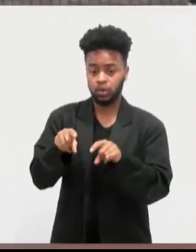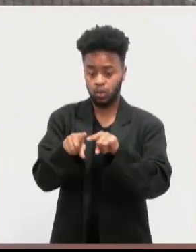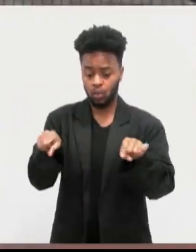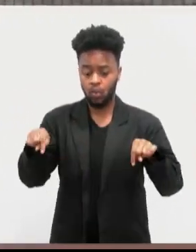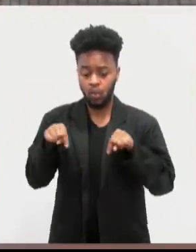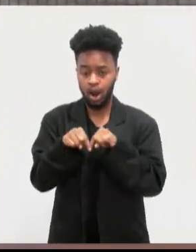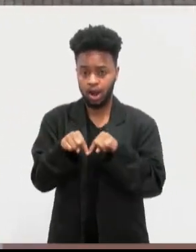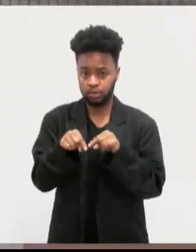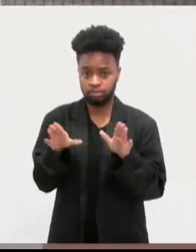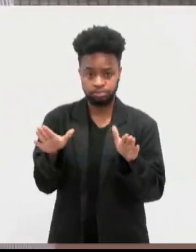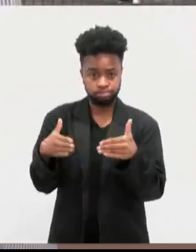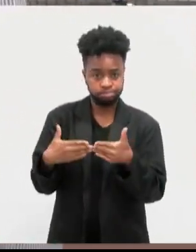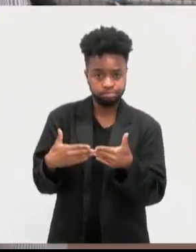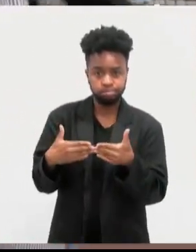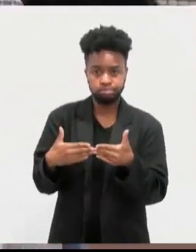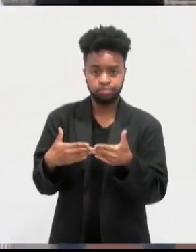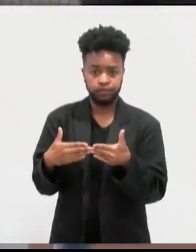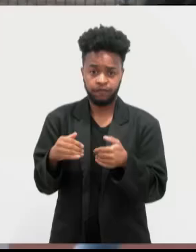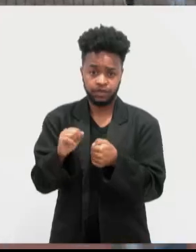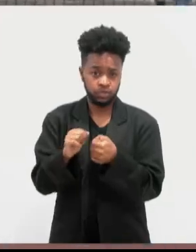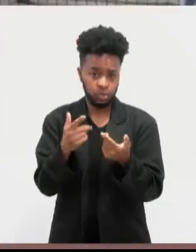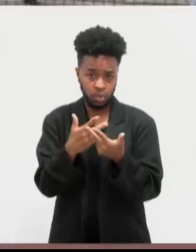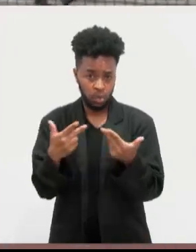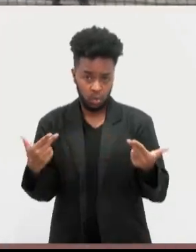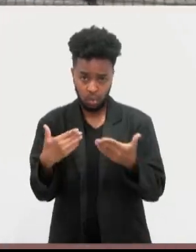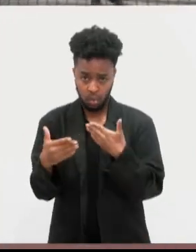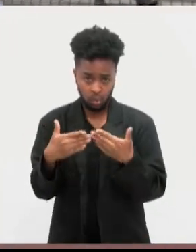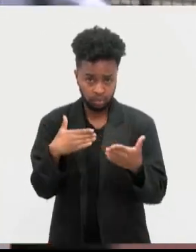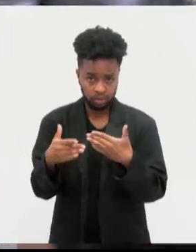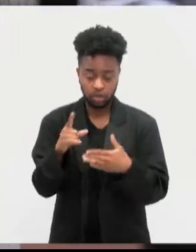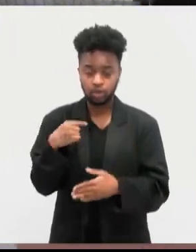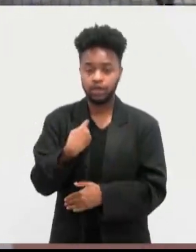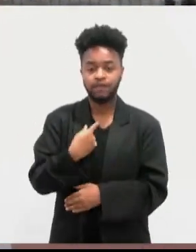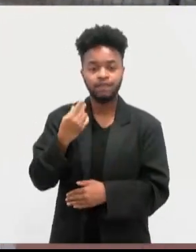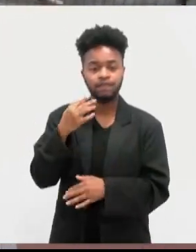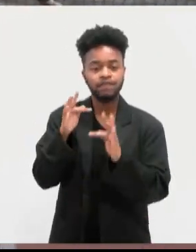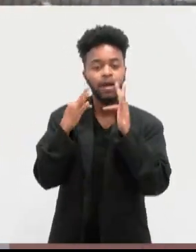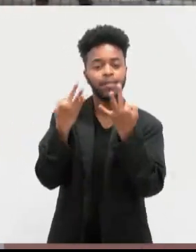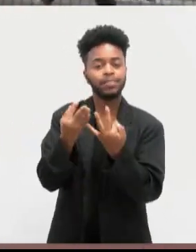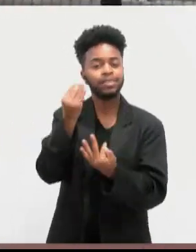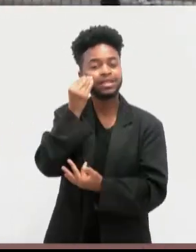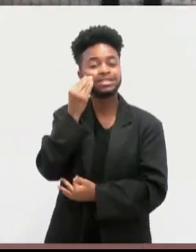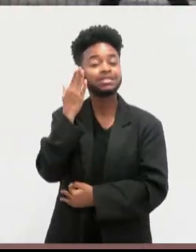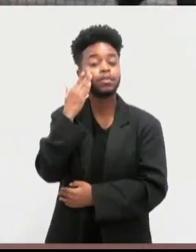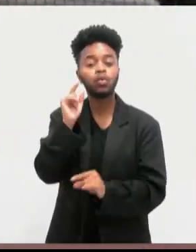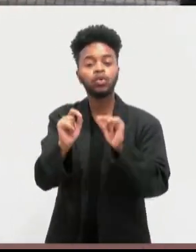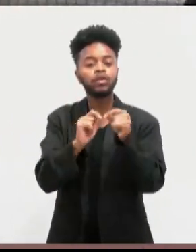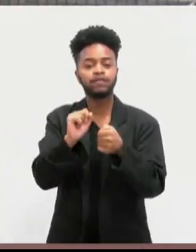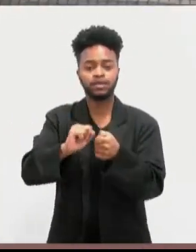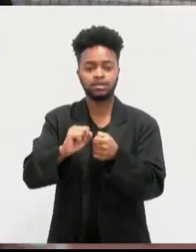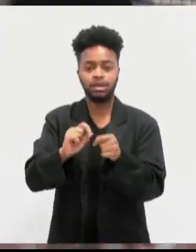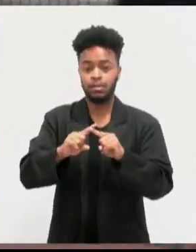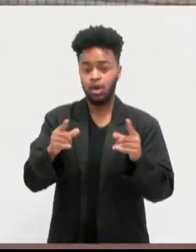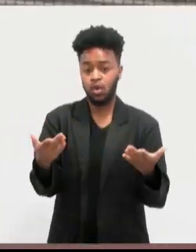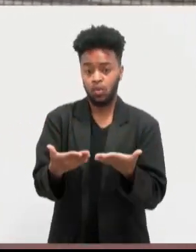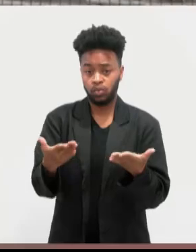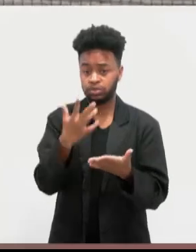fechado, navegando, fazendo alguma coisa, os nossos pais procuravam saber, está fazendo o quê? Hoje em dia os pais agem de uma